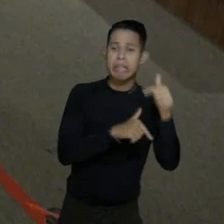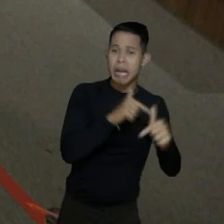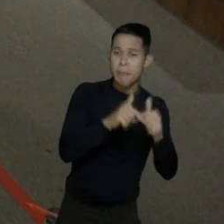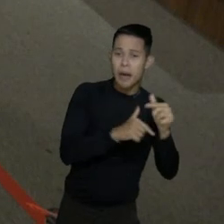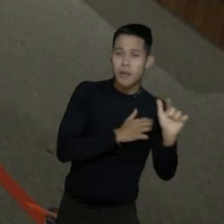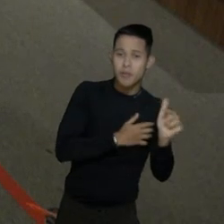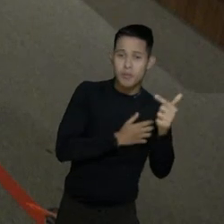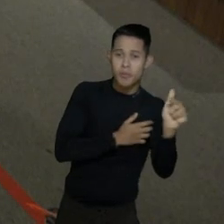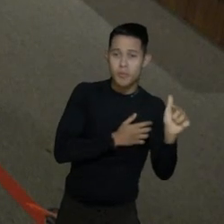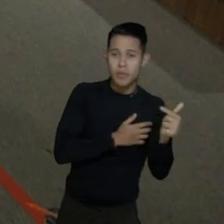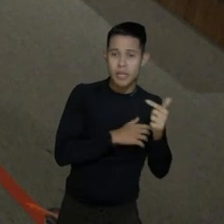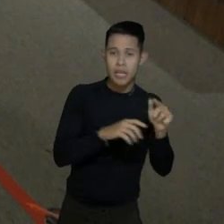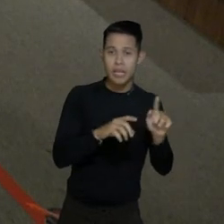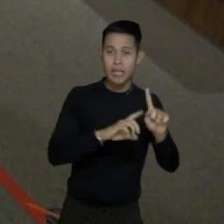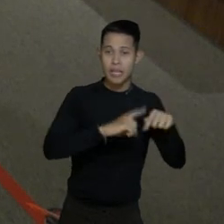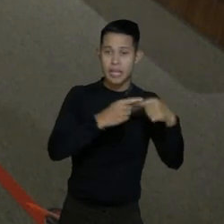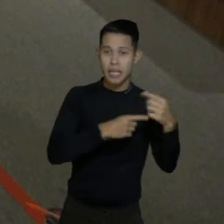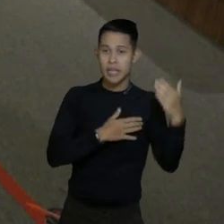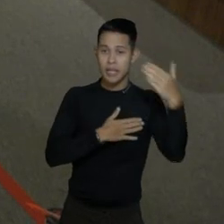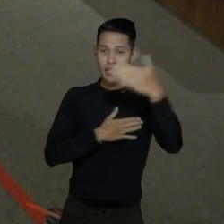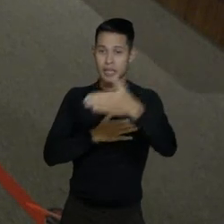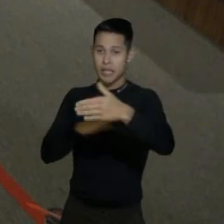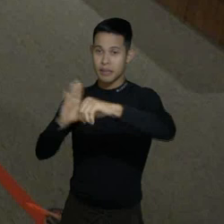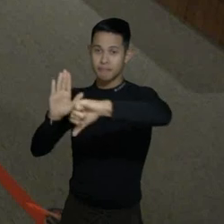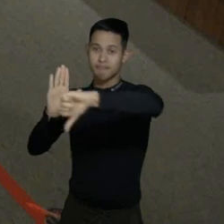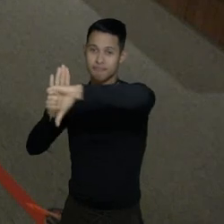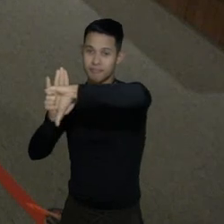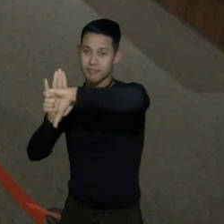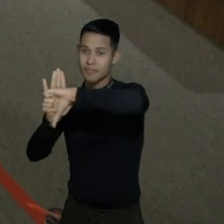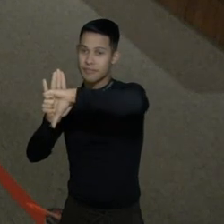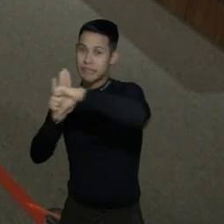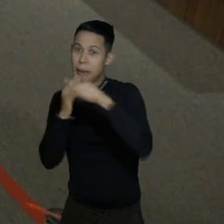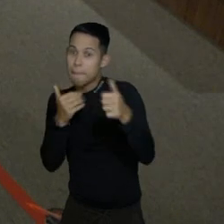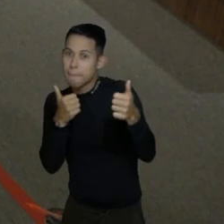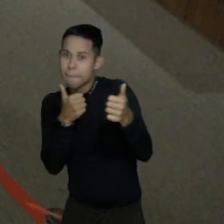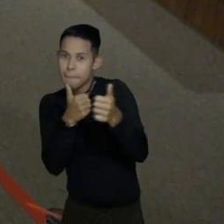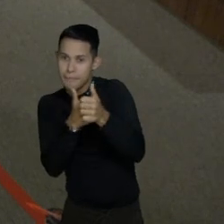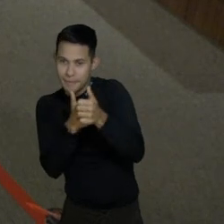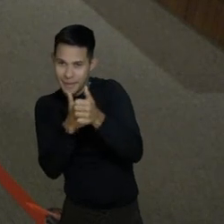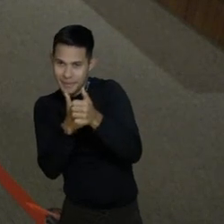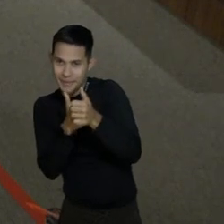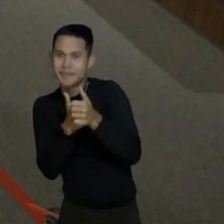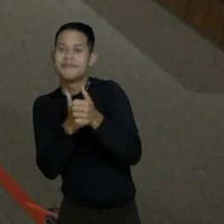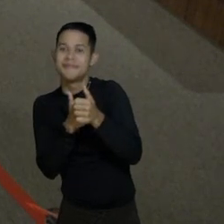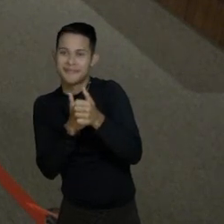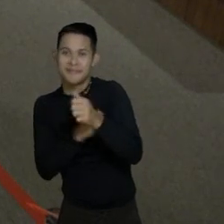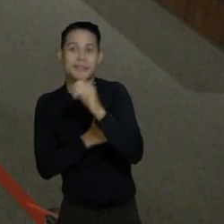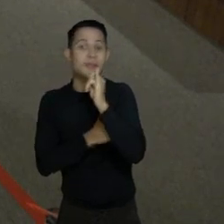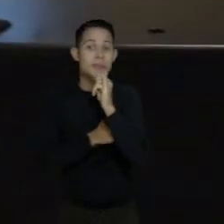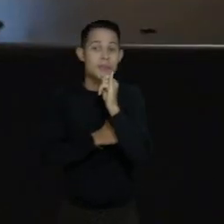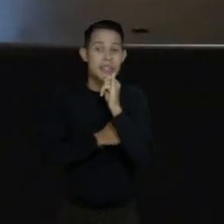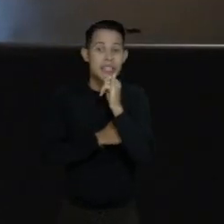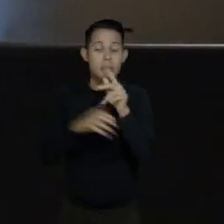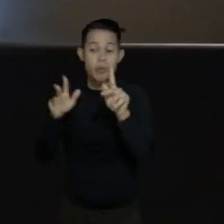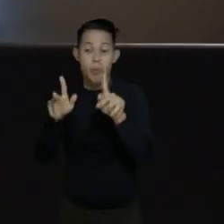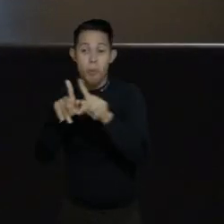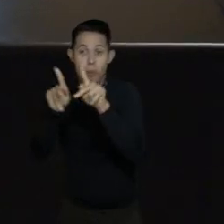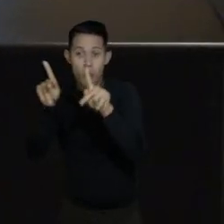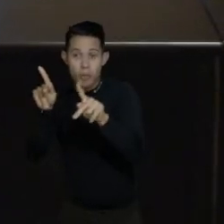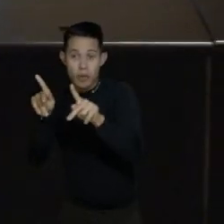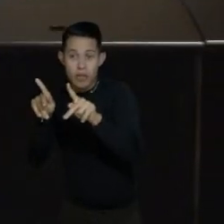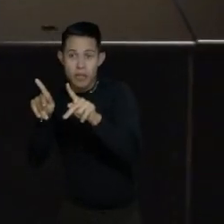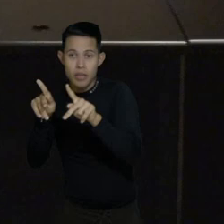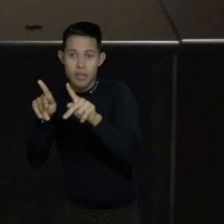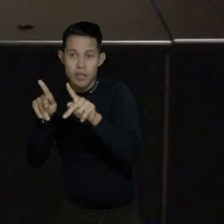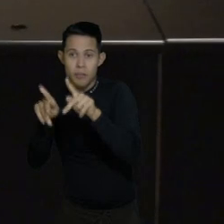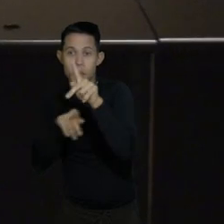passo já foi falado aqui que quando a gente faz uma medição em população carcerária os números que